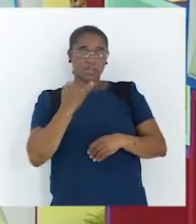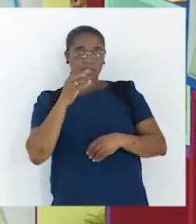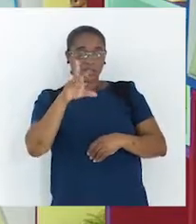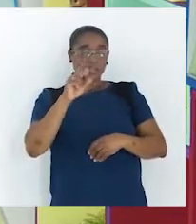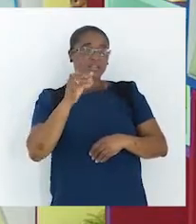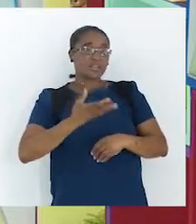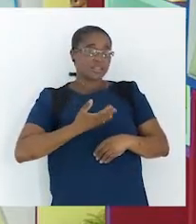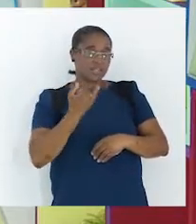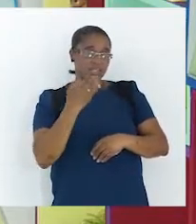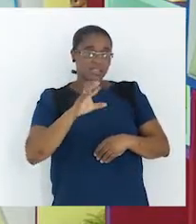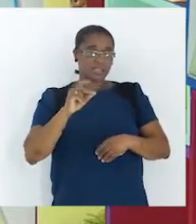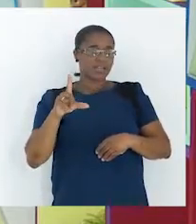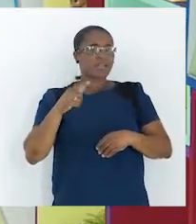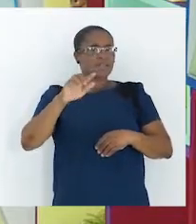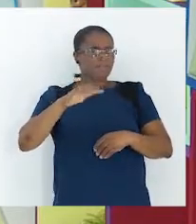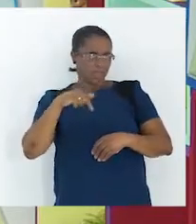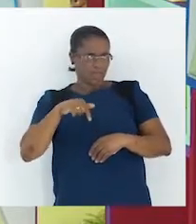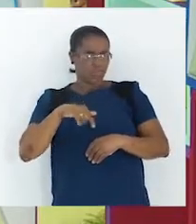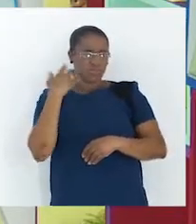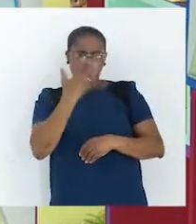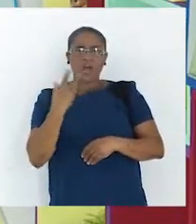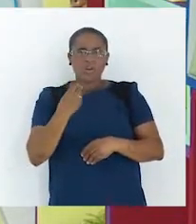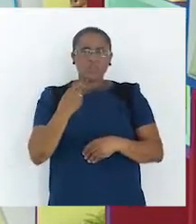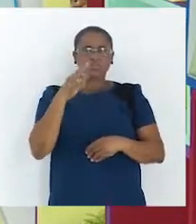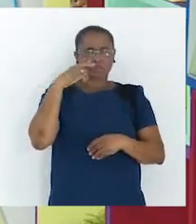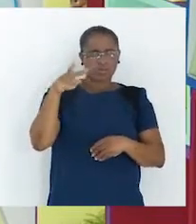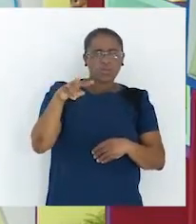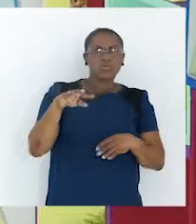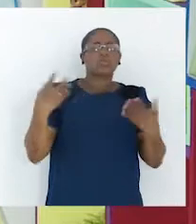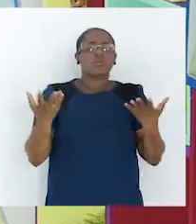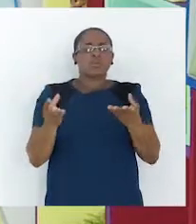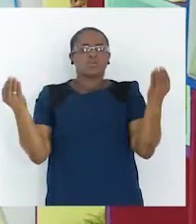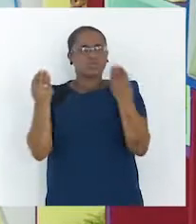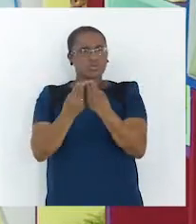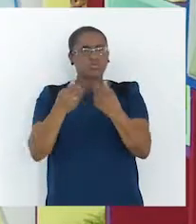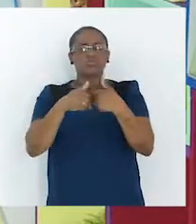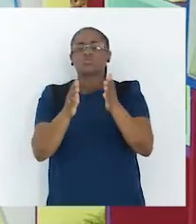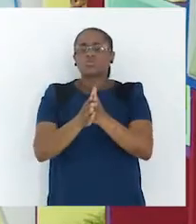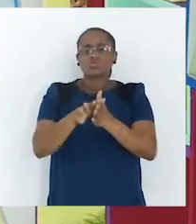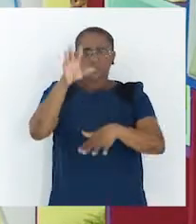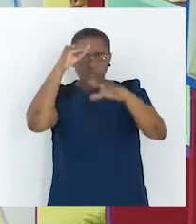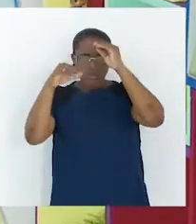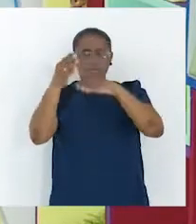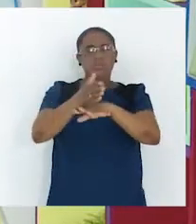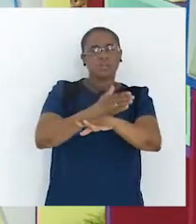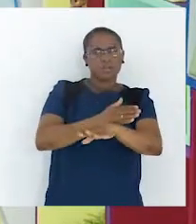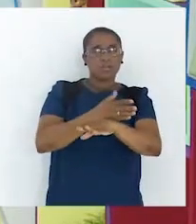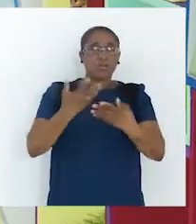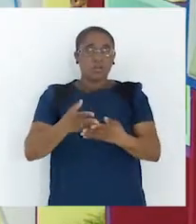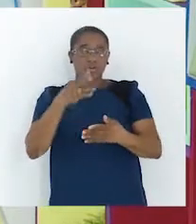aquilo que nós aprendemos anteriormente Então vamos ver o que que é isso de simplificação da Americanas